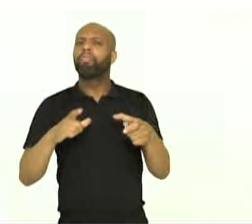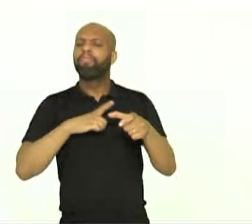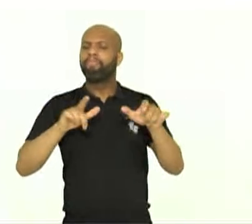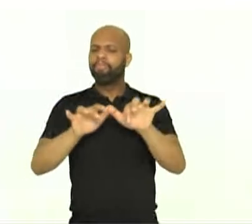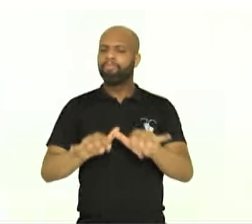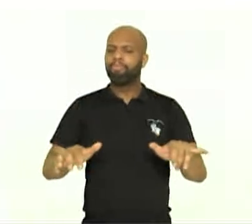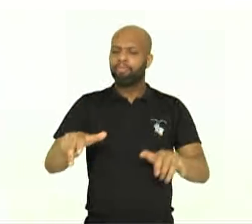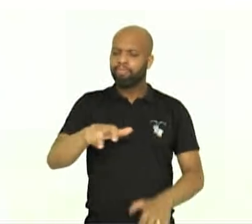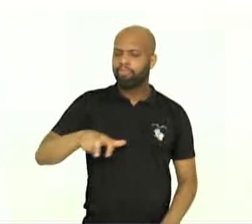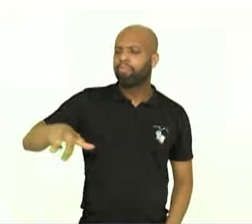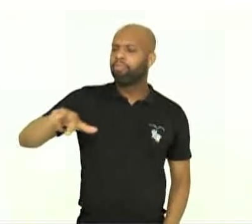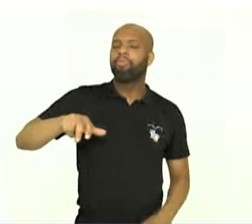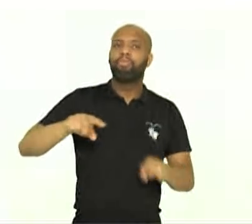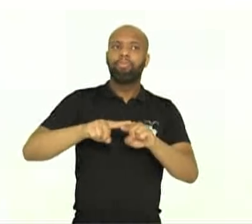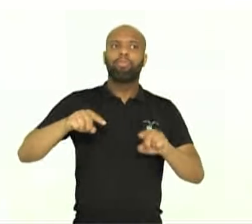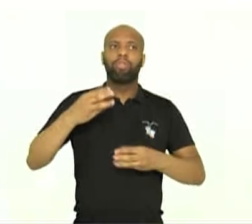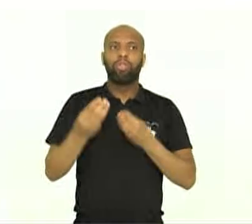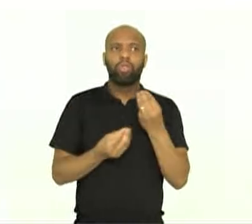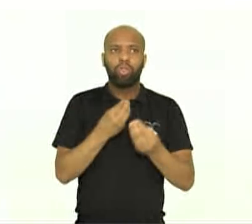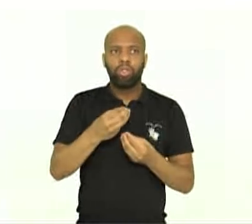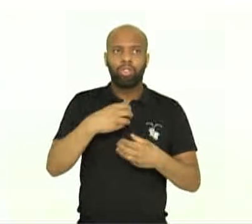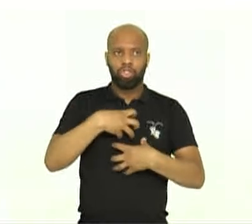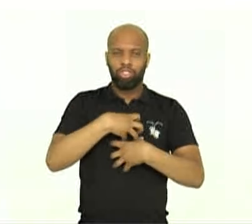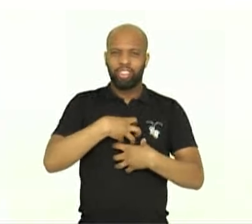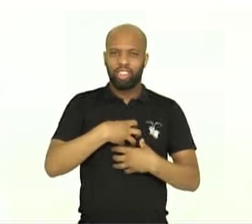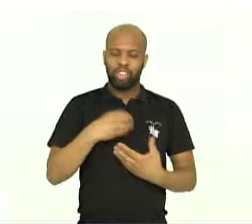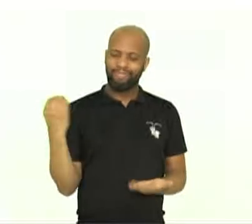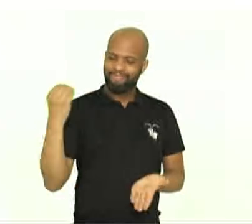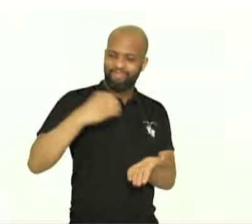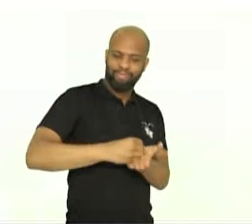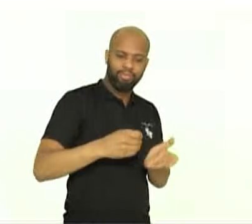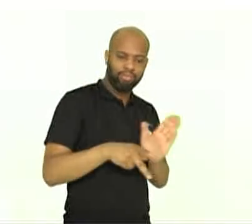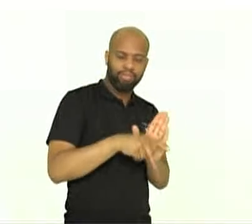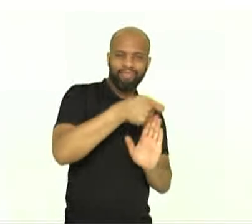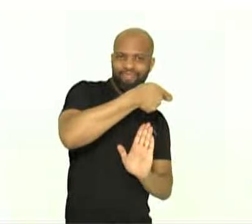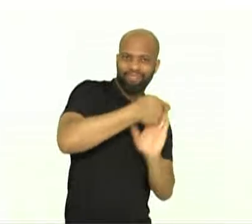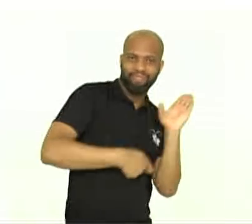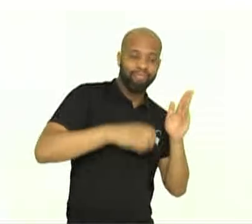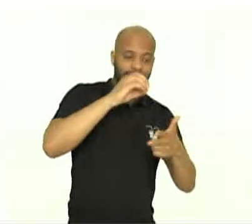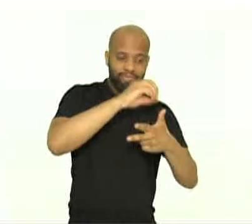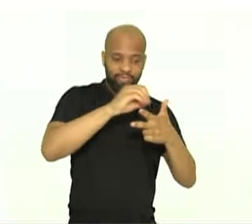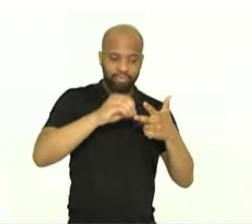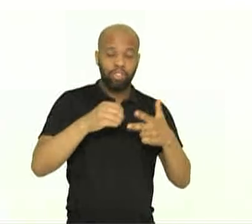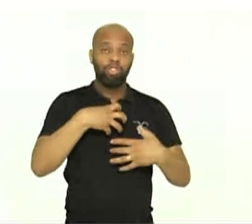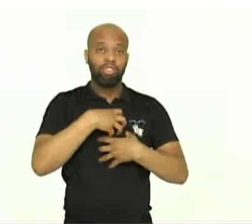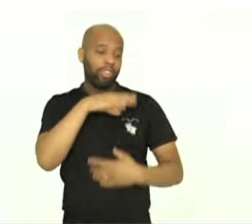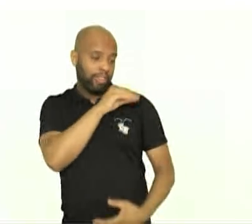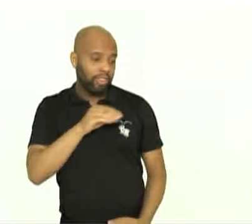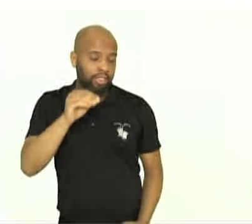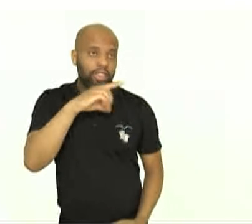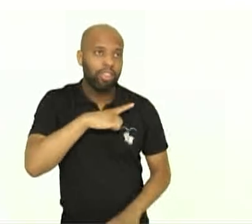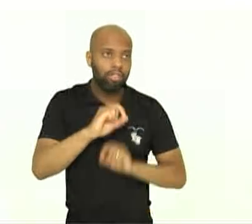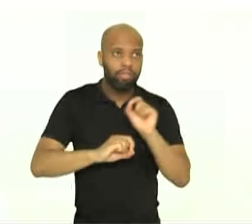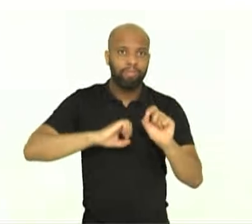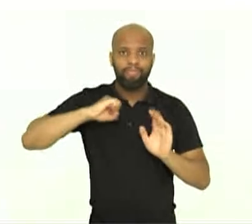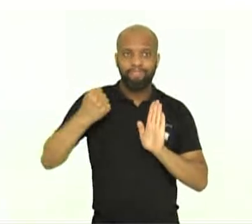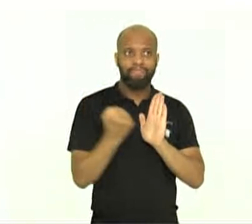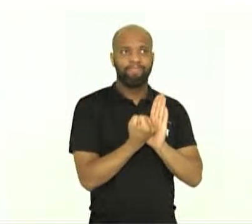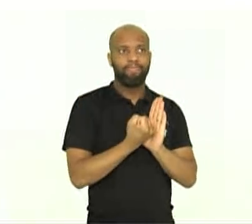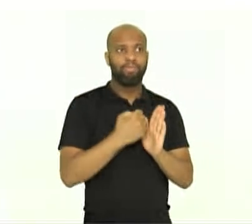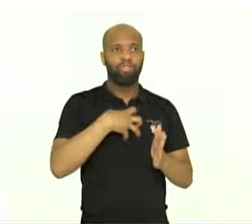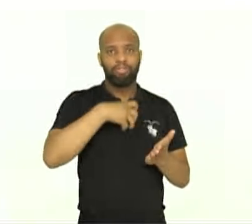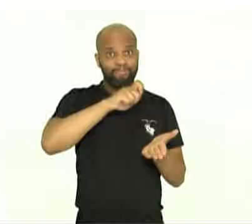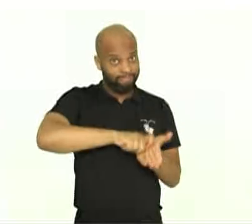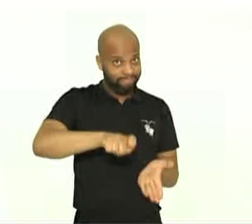mouse?", mas, como o chargista menciona a nota 0, né, na redação do Enem, o modo de falar da personagem ficou marcado então na